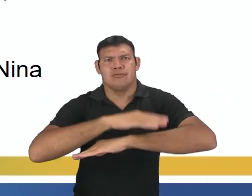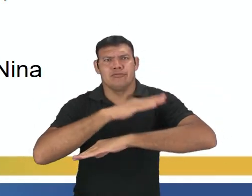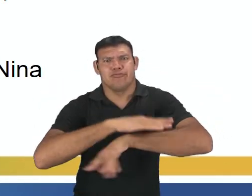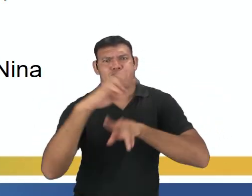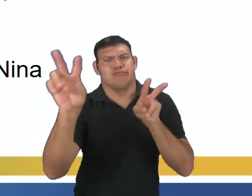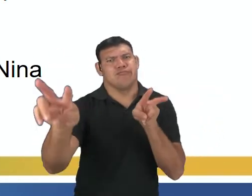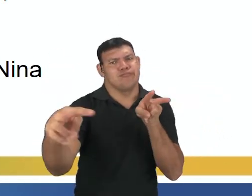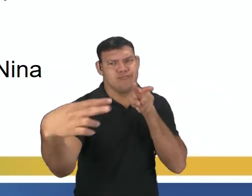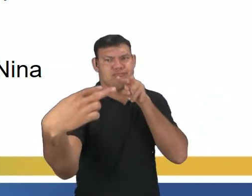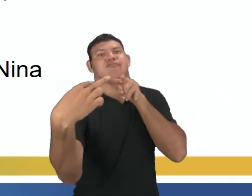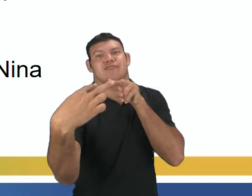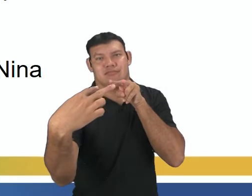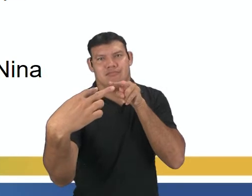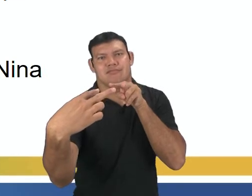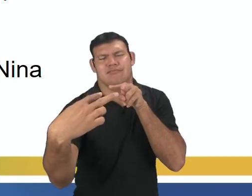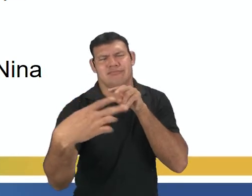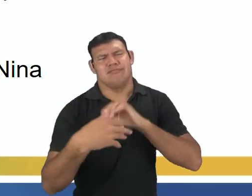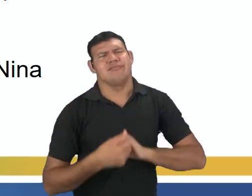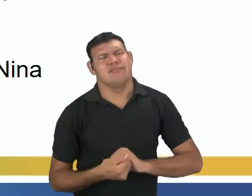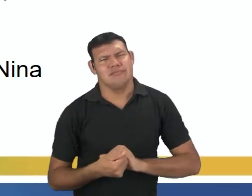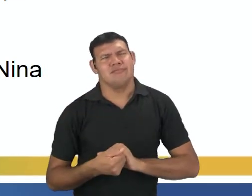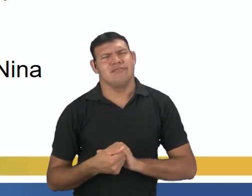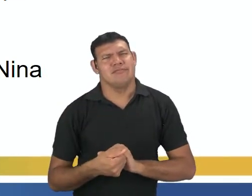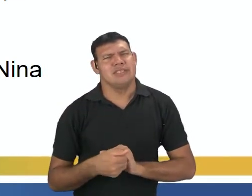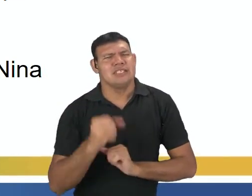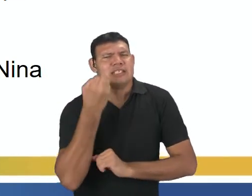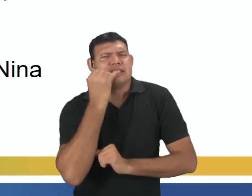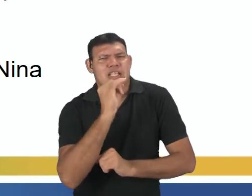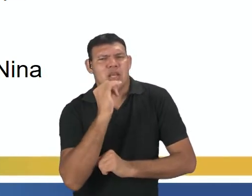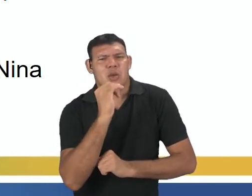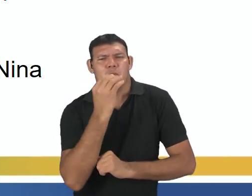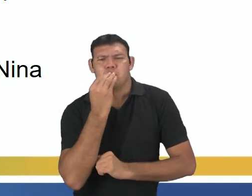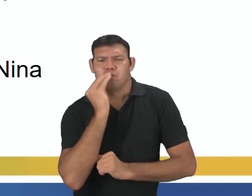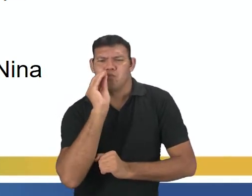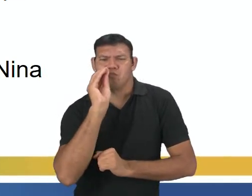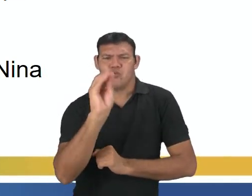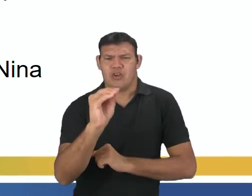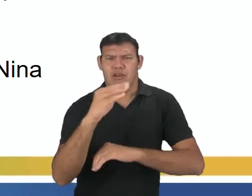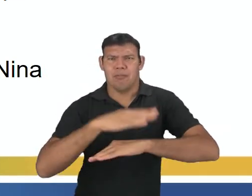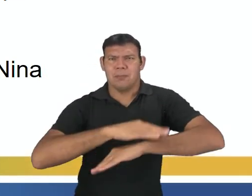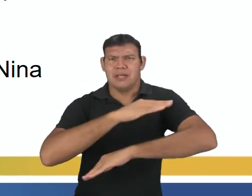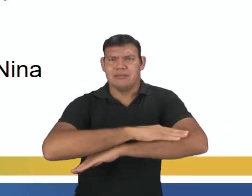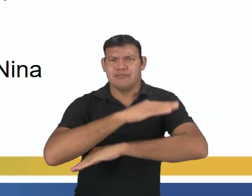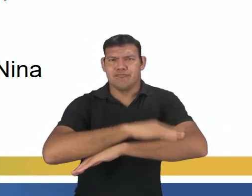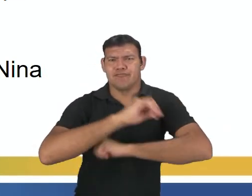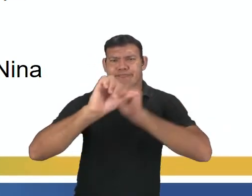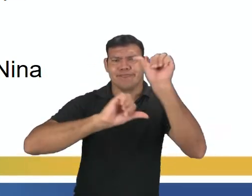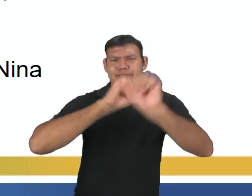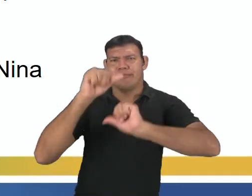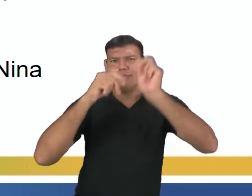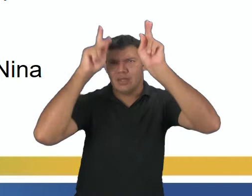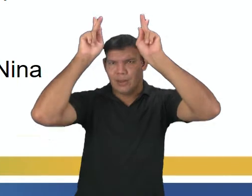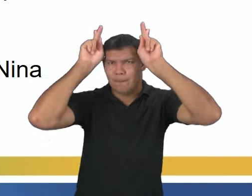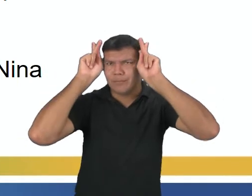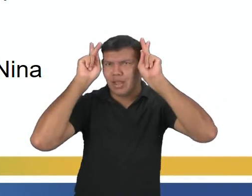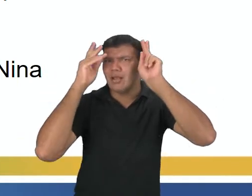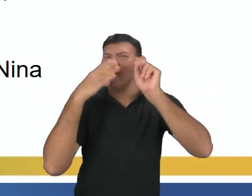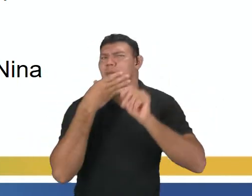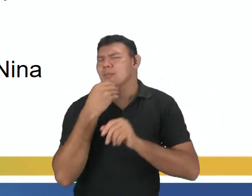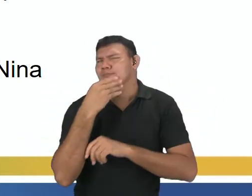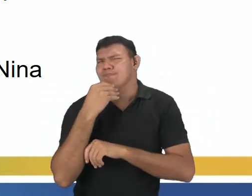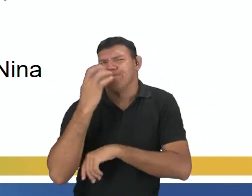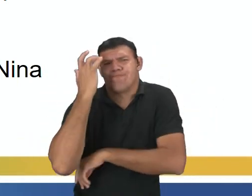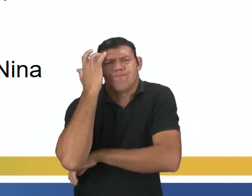Nina. Será que se Nina beijar o sapo, sapo vira príncipe? Nina